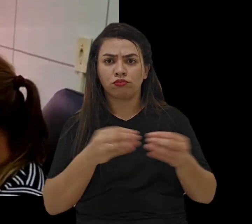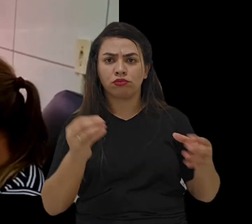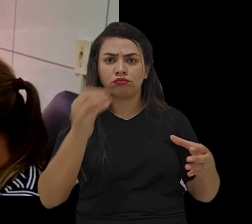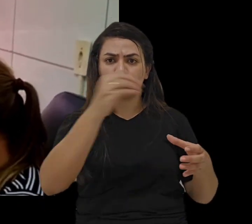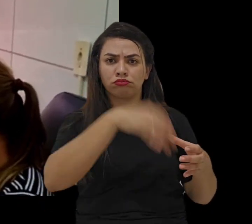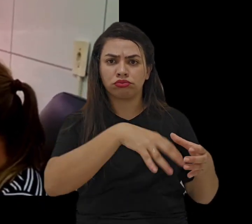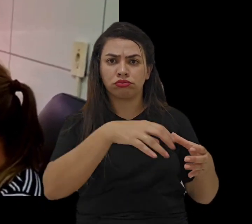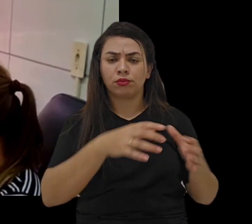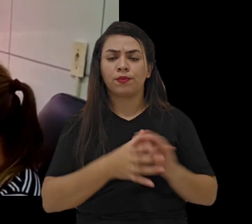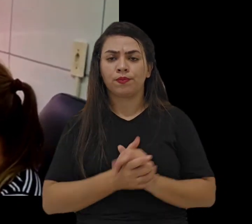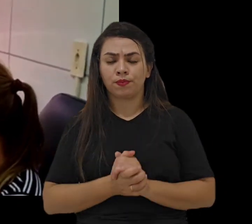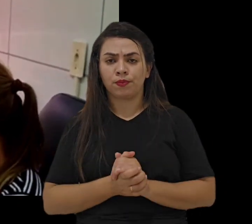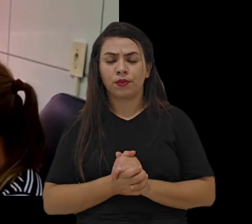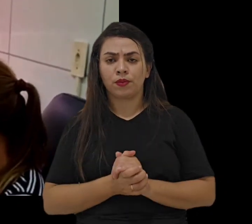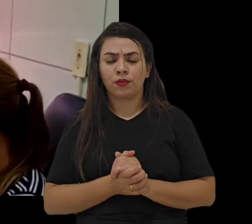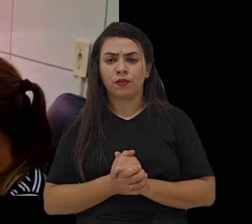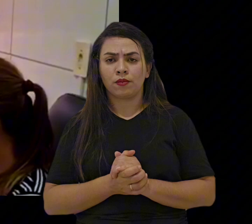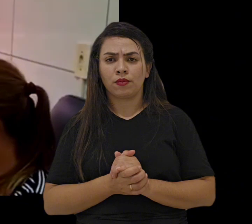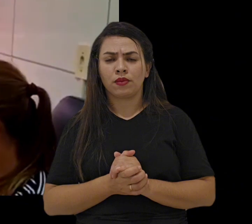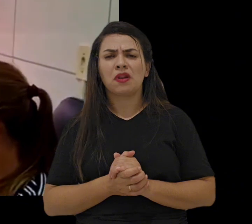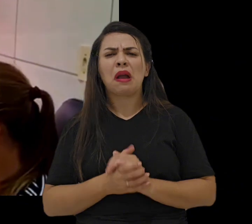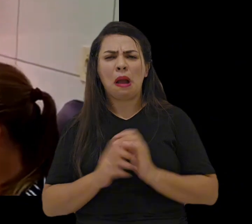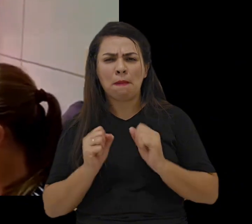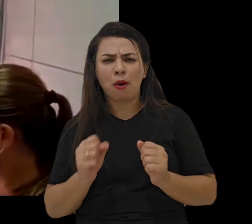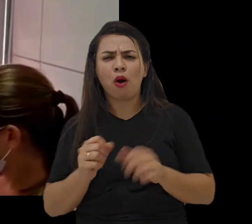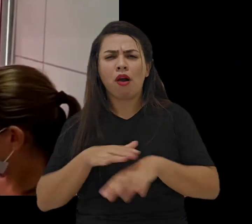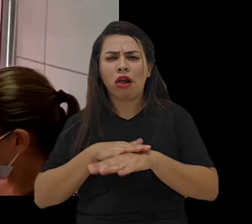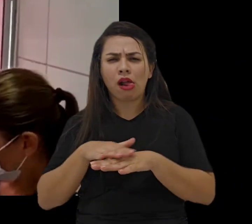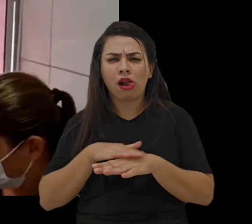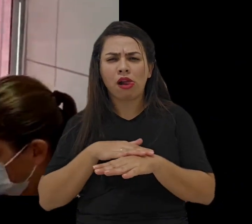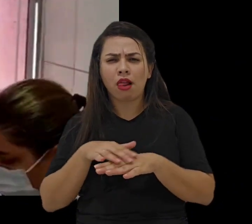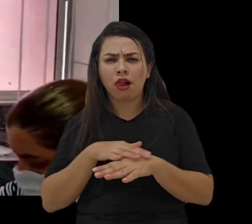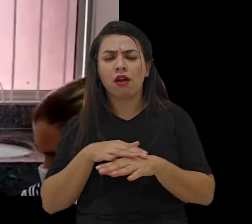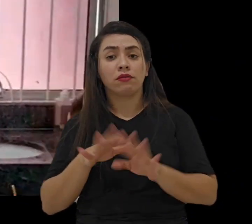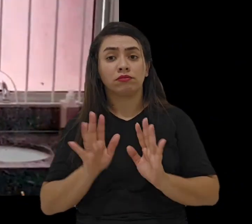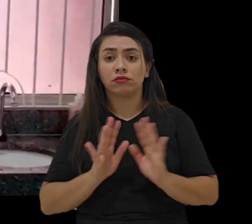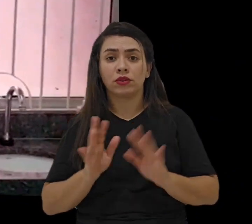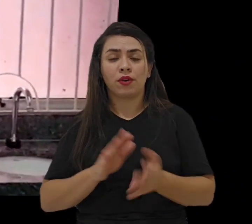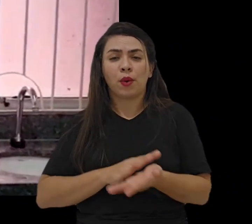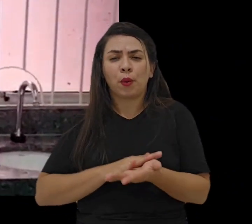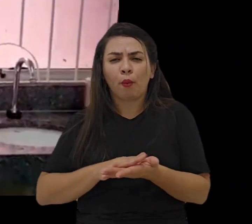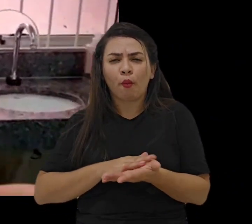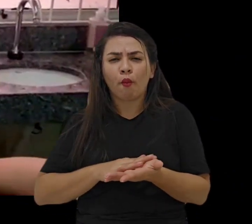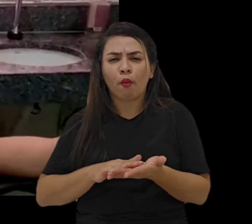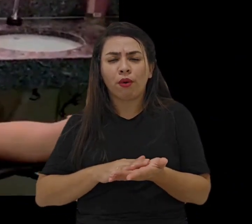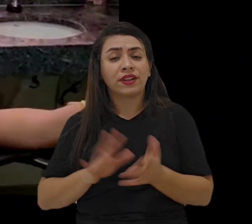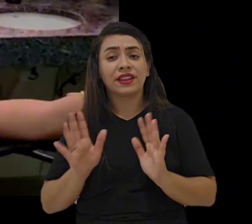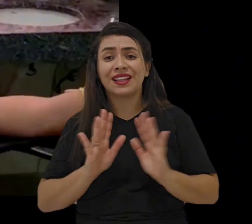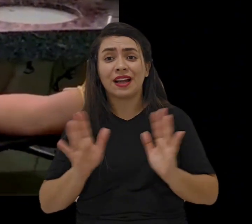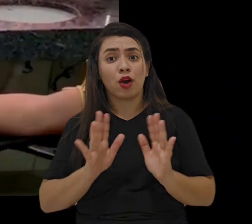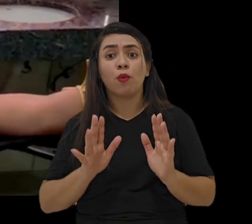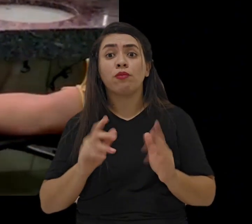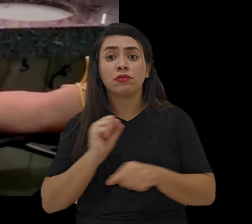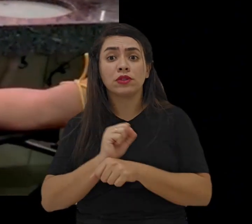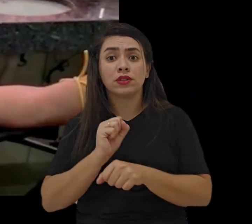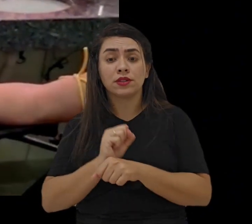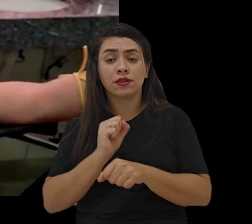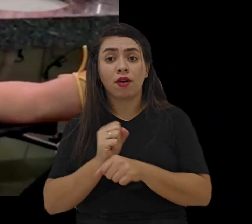buraco e o álcool, tá, gente? Então eu tiro aqui o bisel. O bisel da agulha sempre virado para